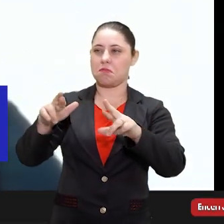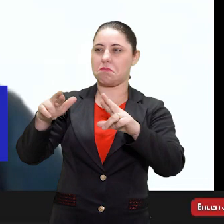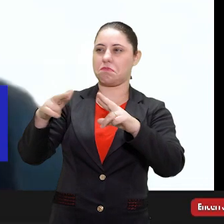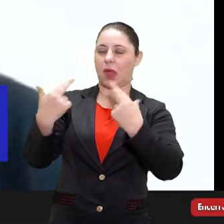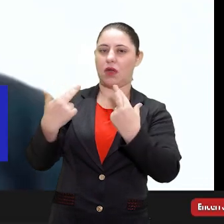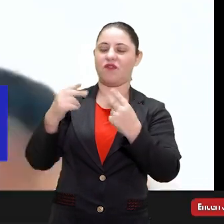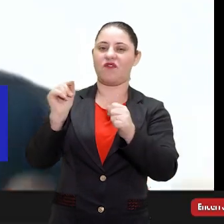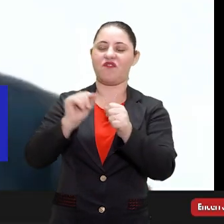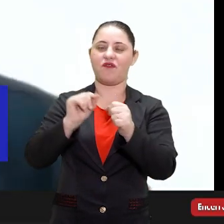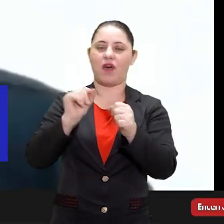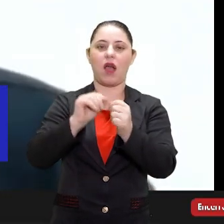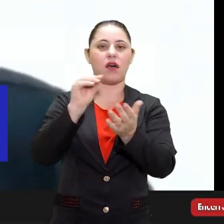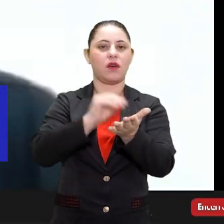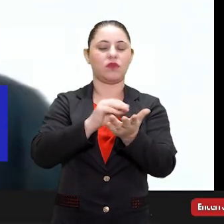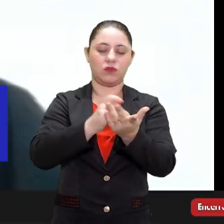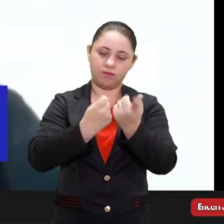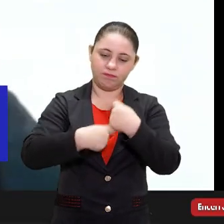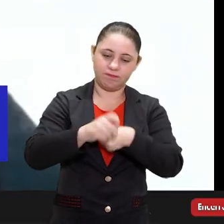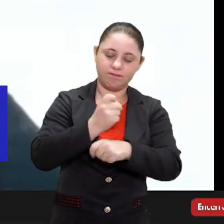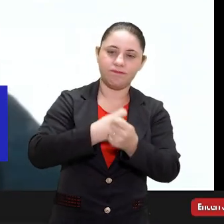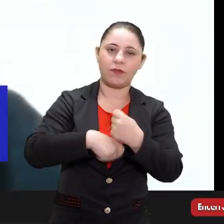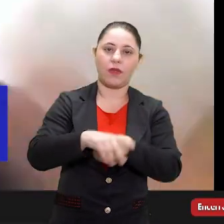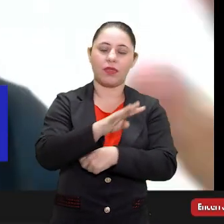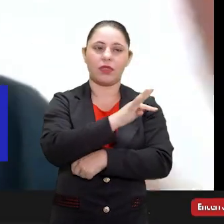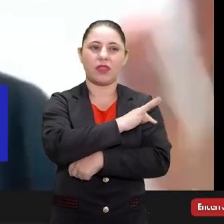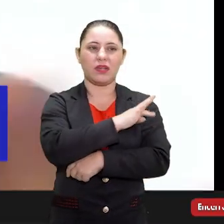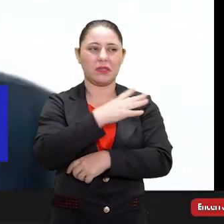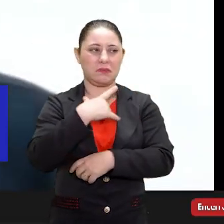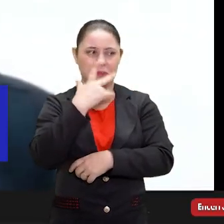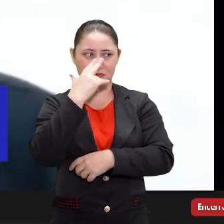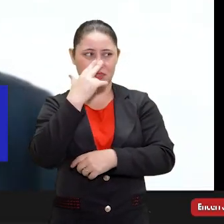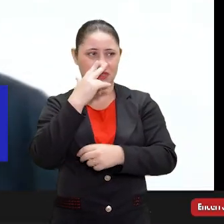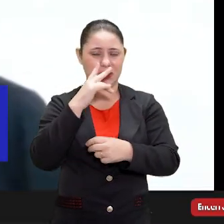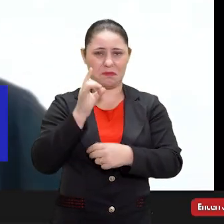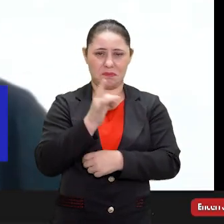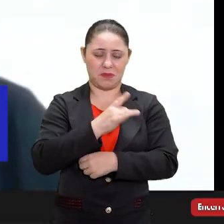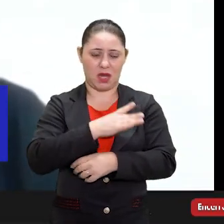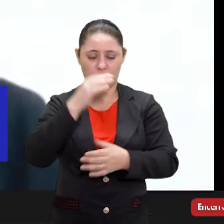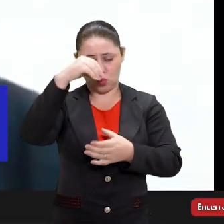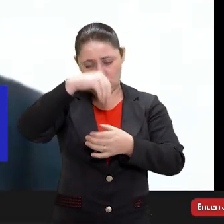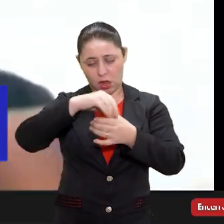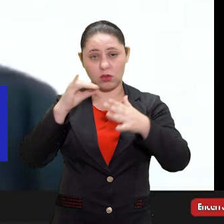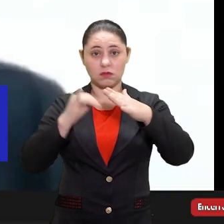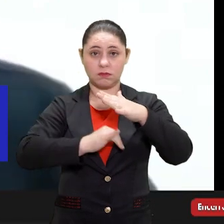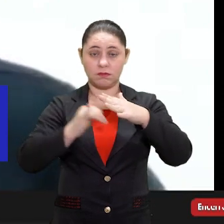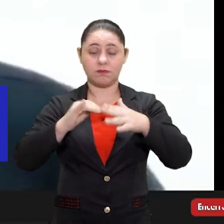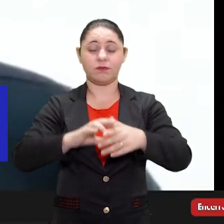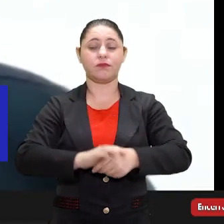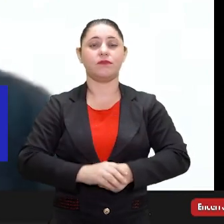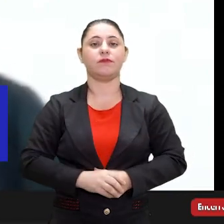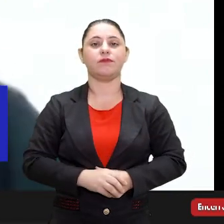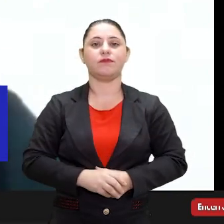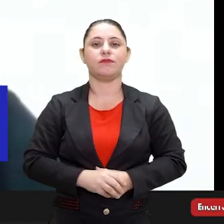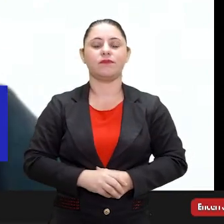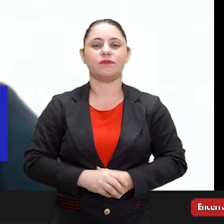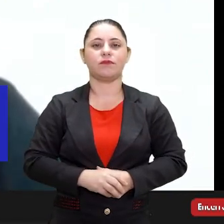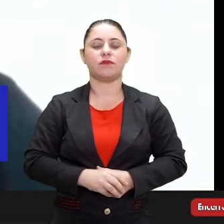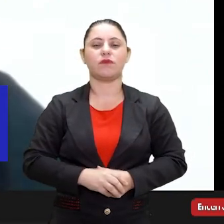pediram demissão dos seus cargos, alegando censura, falta de comando